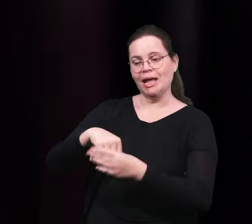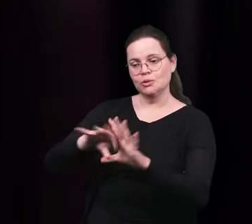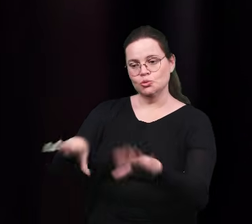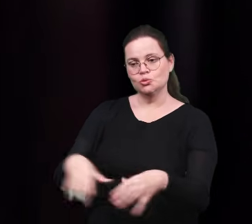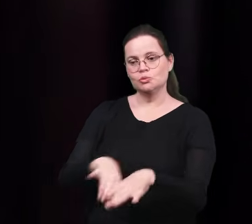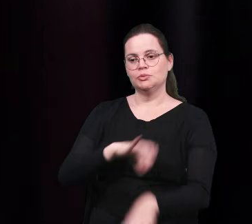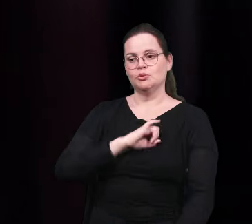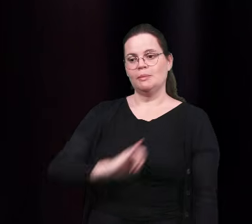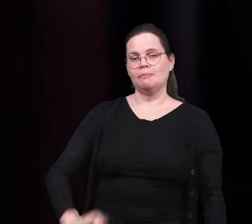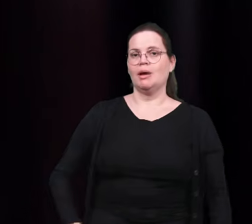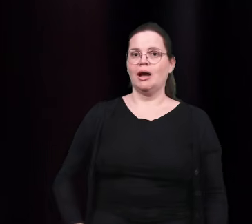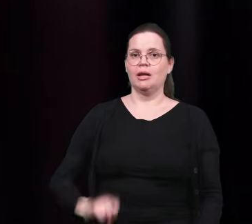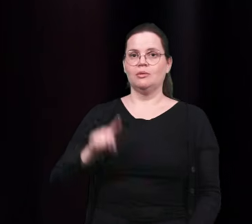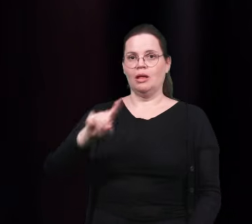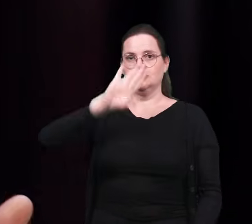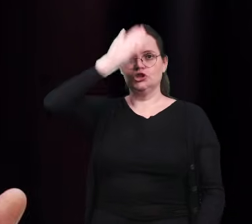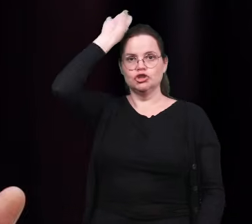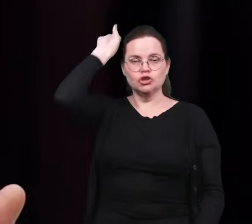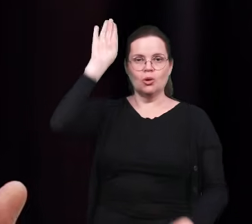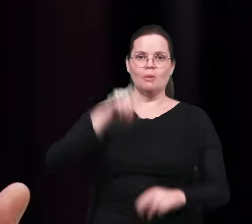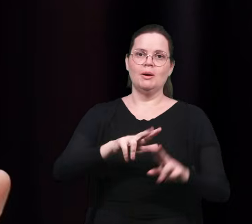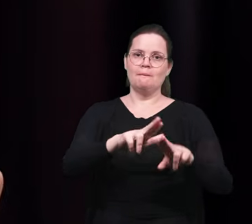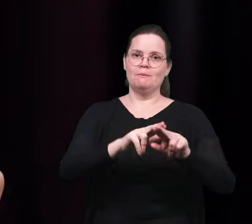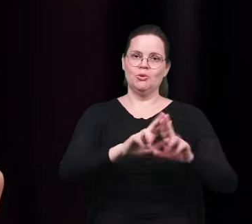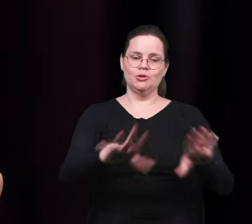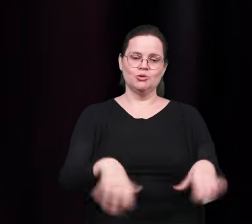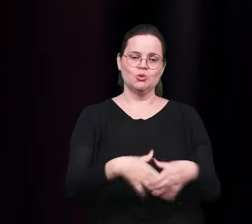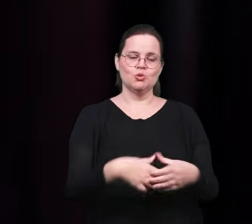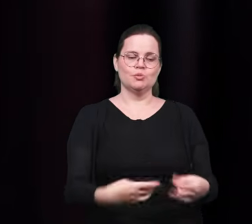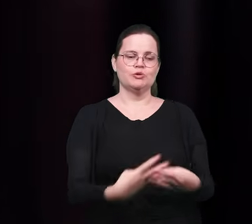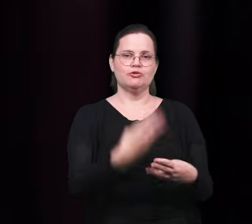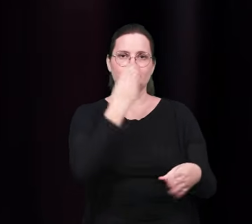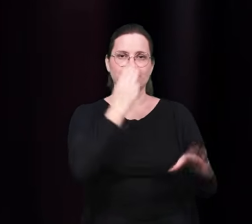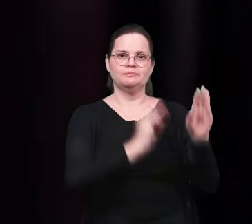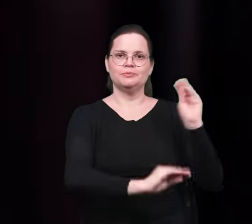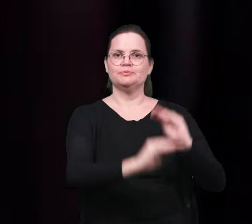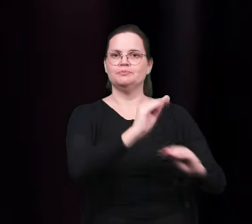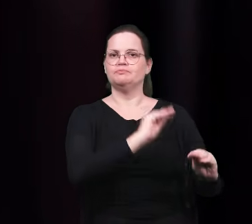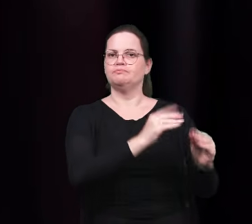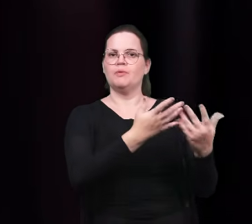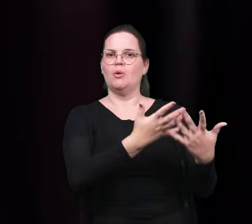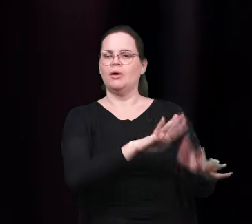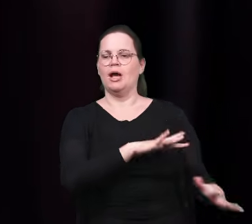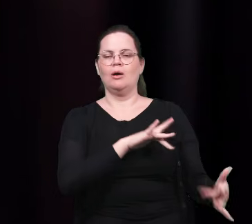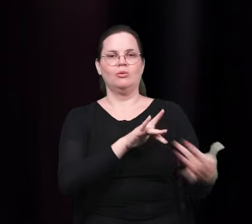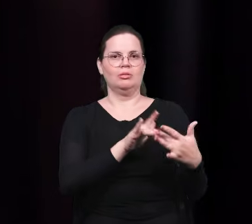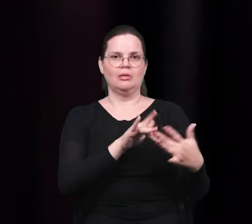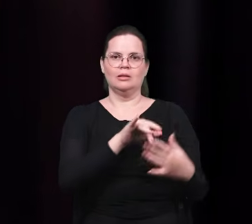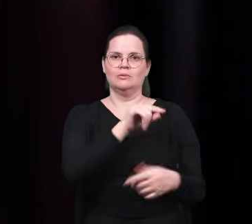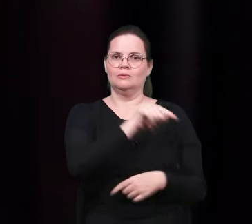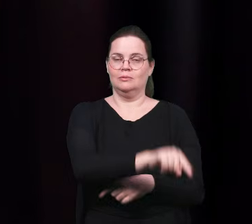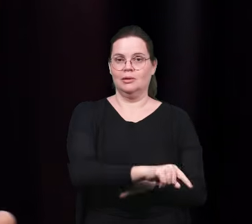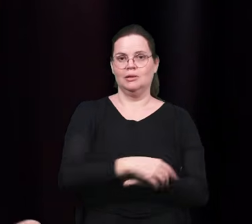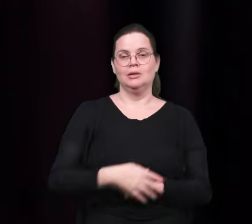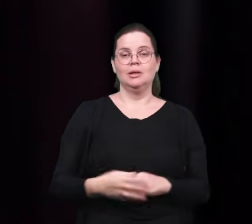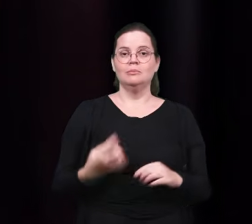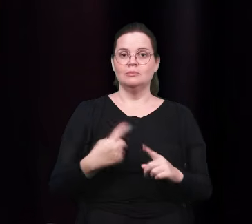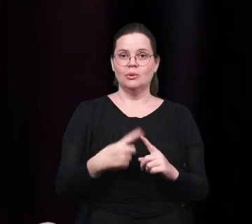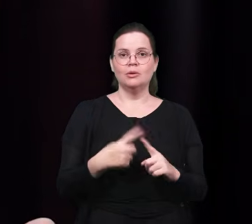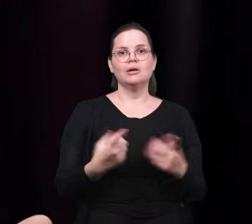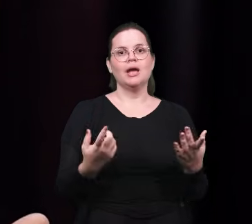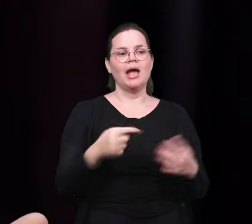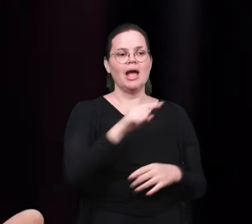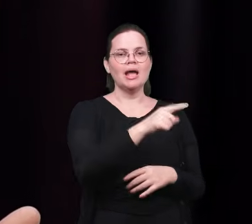Então, isso fazia com que ele fosse rejeitado pela sociedade, porque ele era visto como